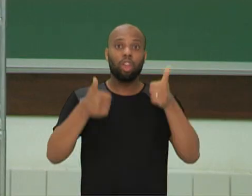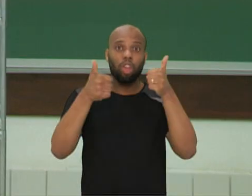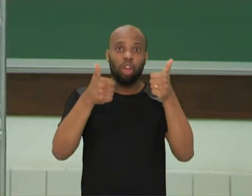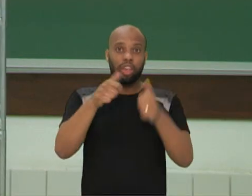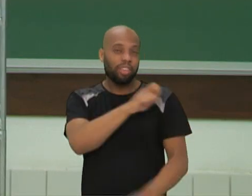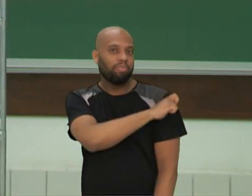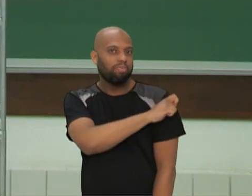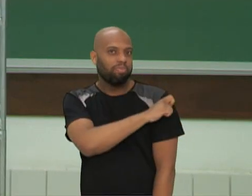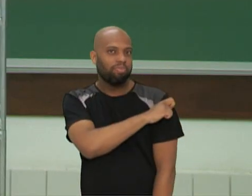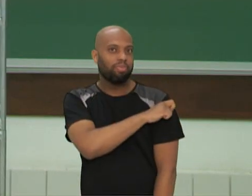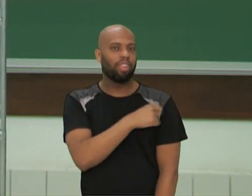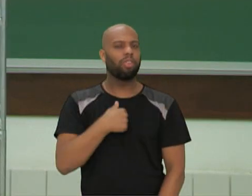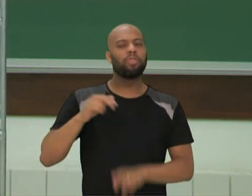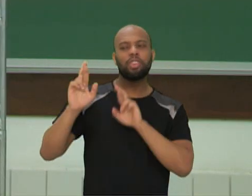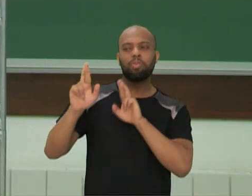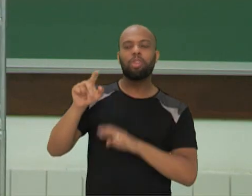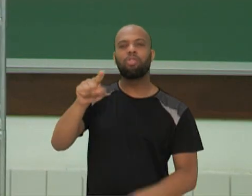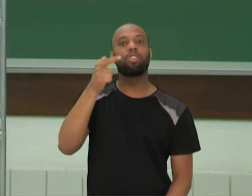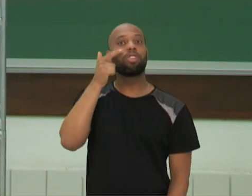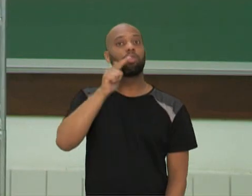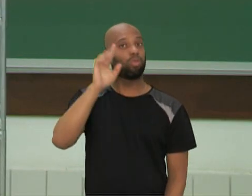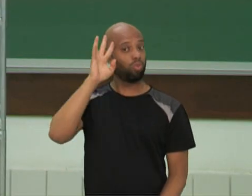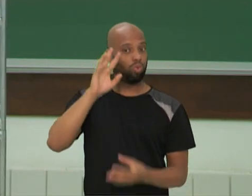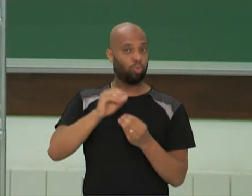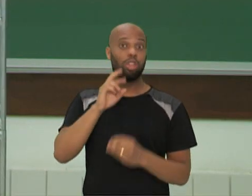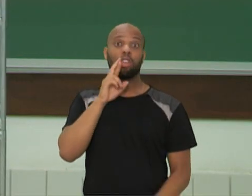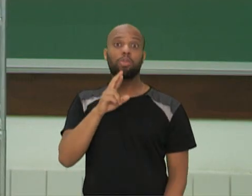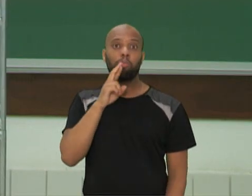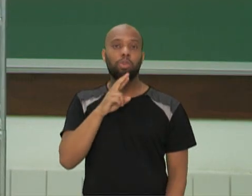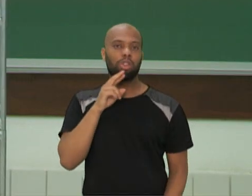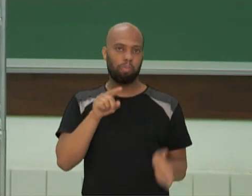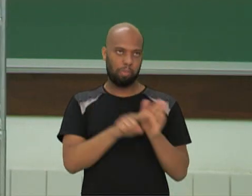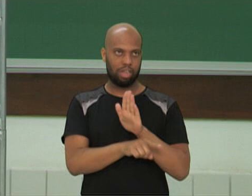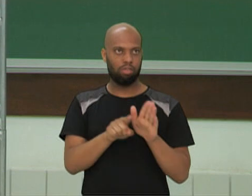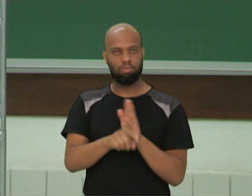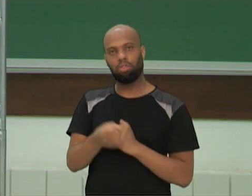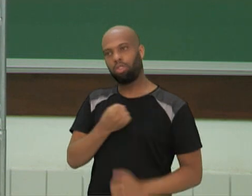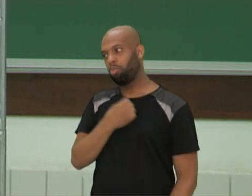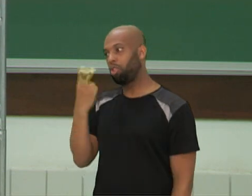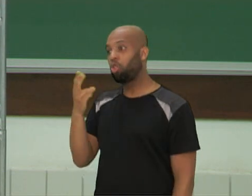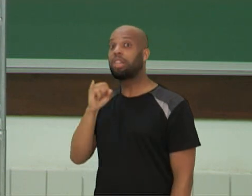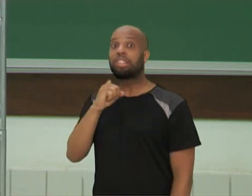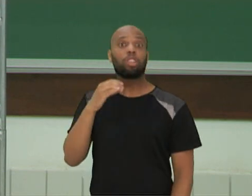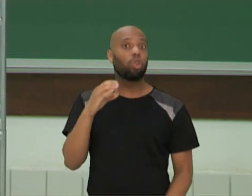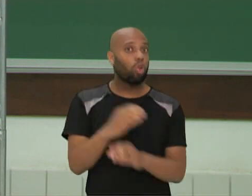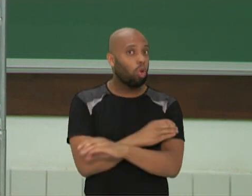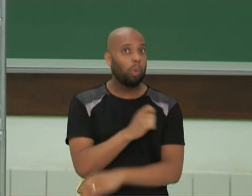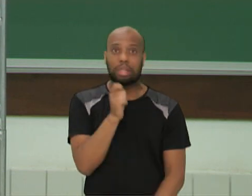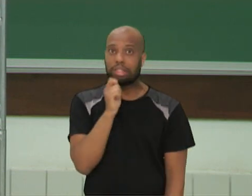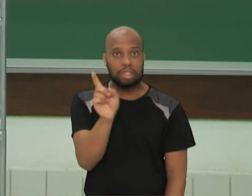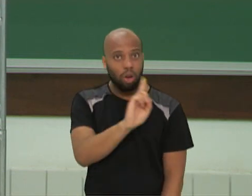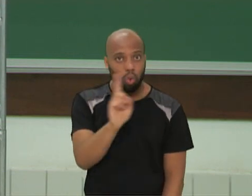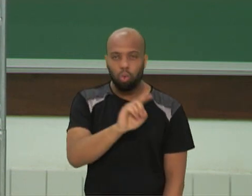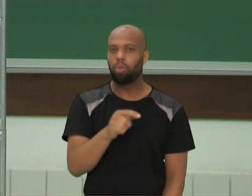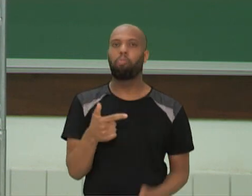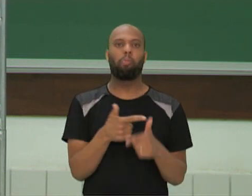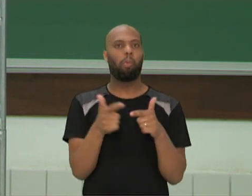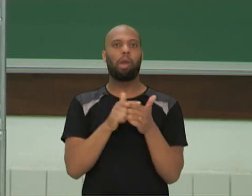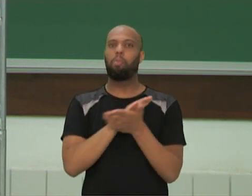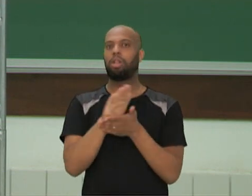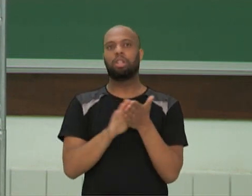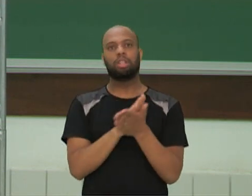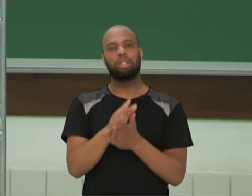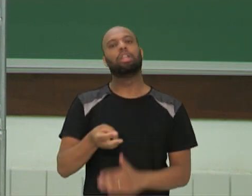Muito bem, estudante. Espero que você tenha conseguido concluir a resolução desse exercício. Caso você não tenha conseguido concluir a resolução desse